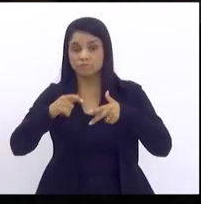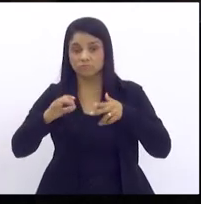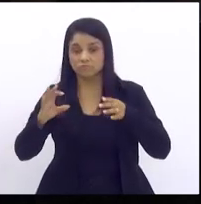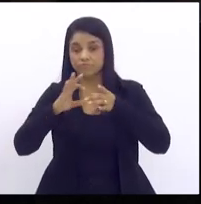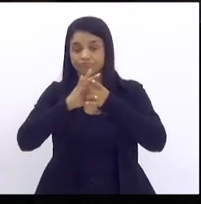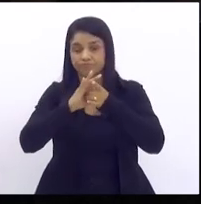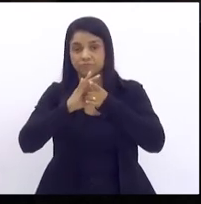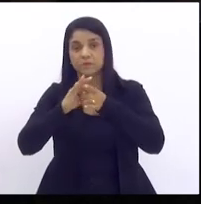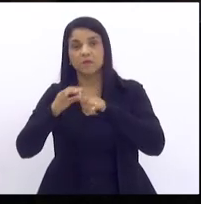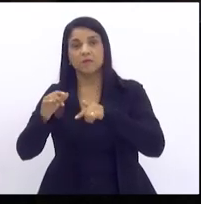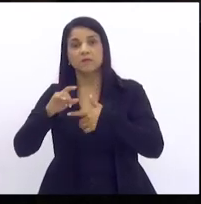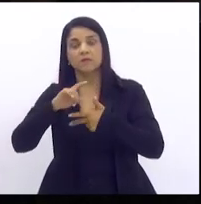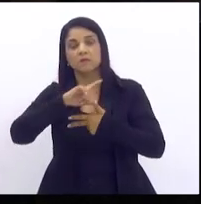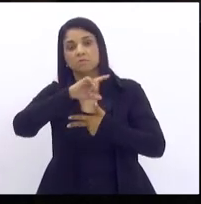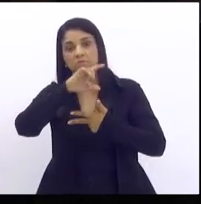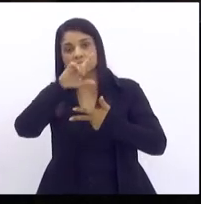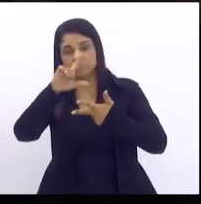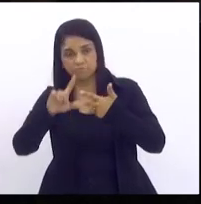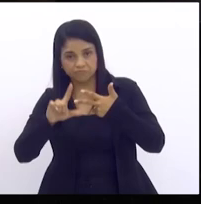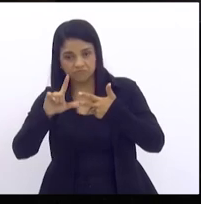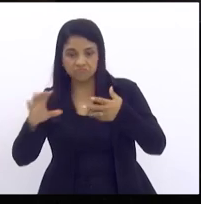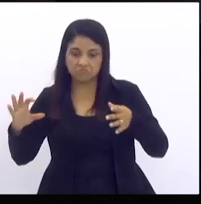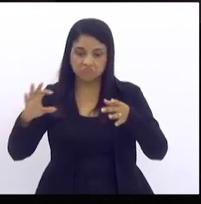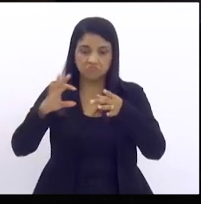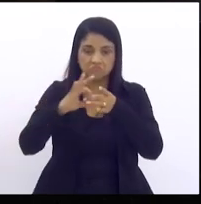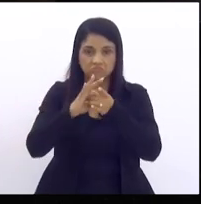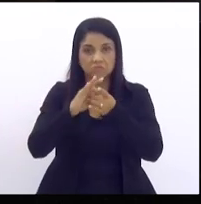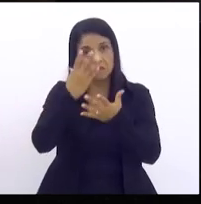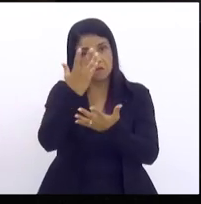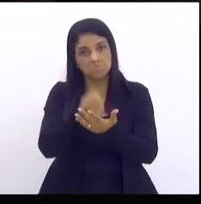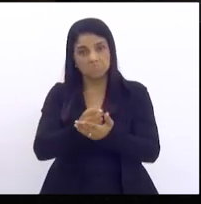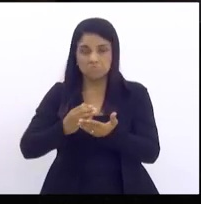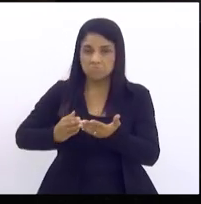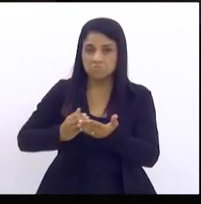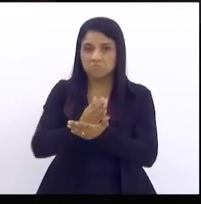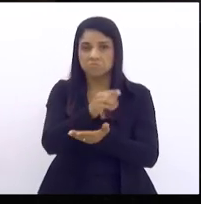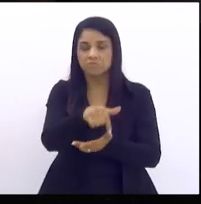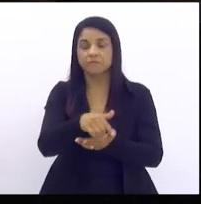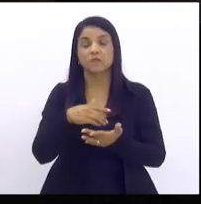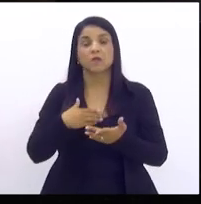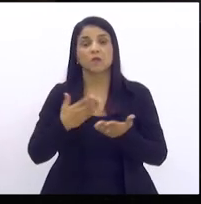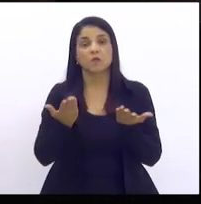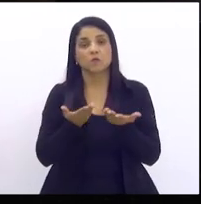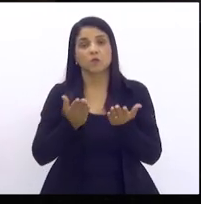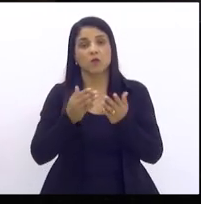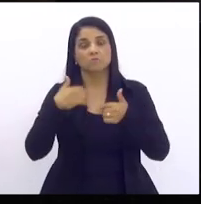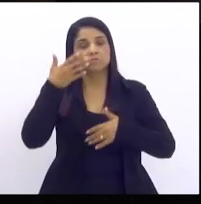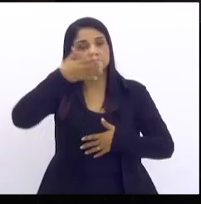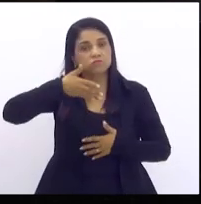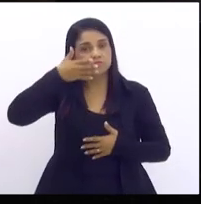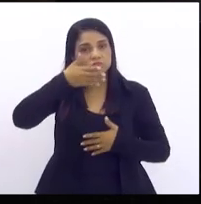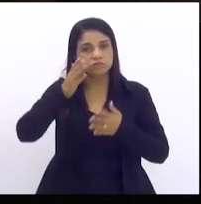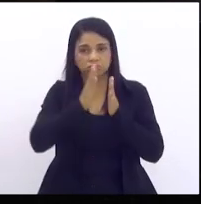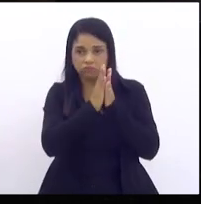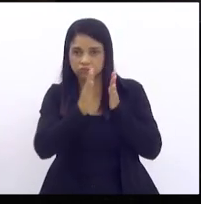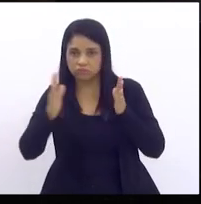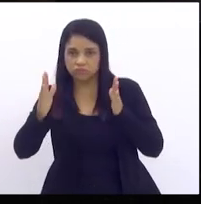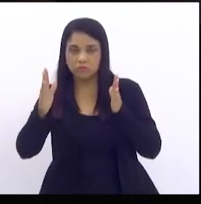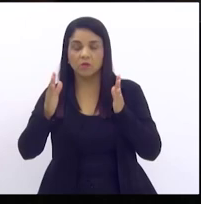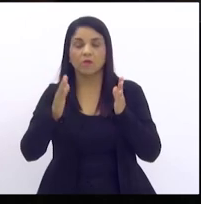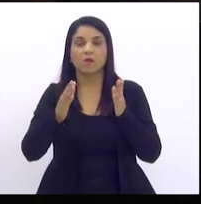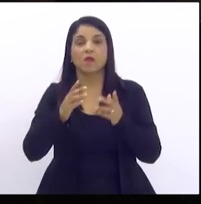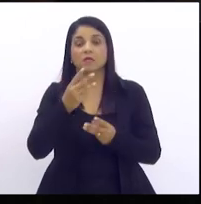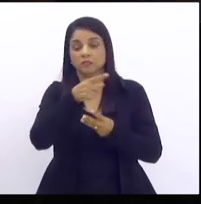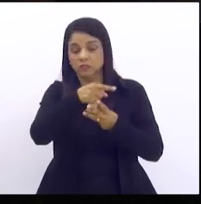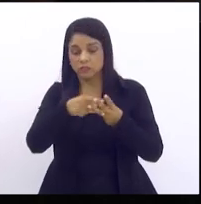do Legislativo. Então, eu cuidei do expediente inicial de tratar dessas três